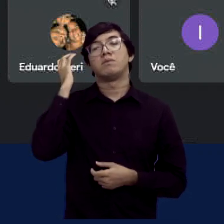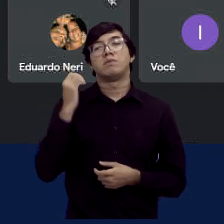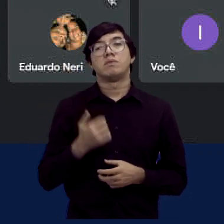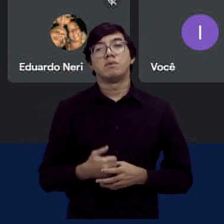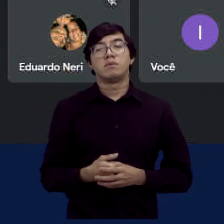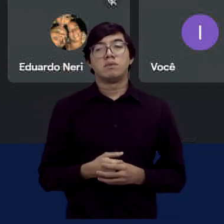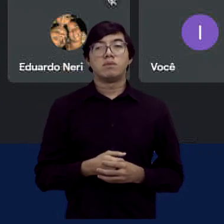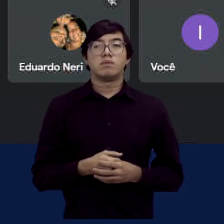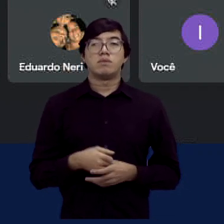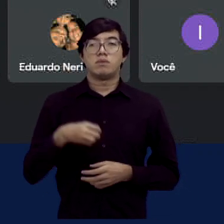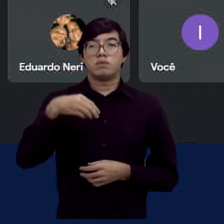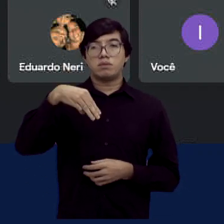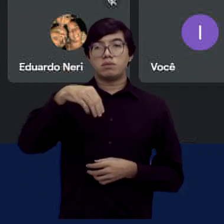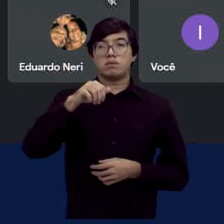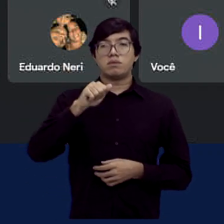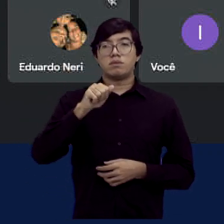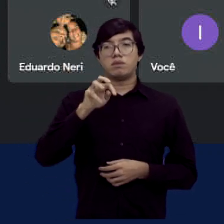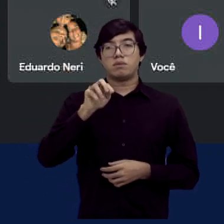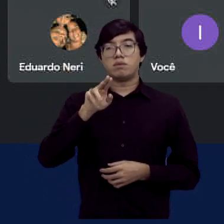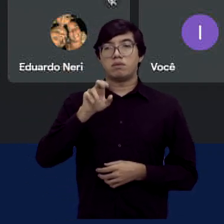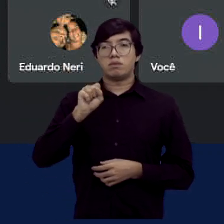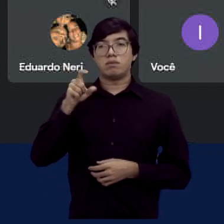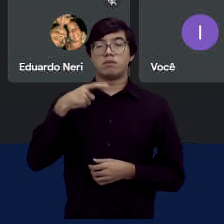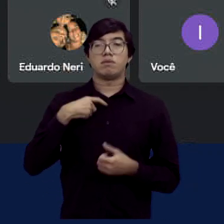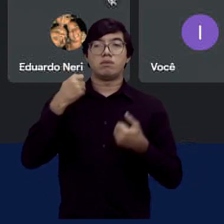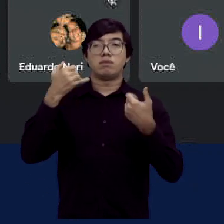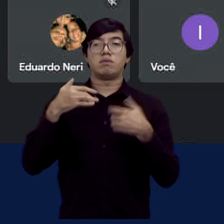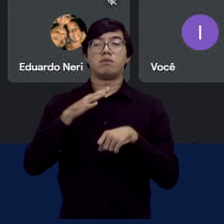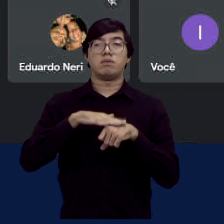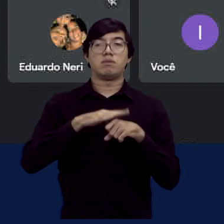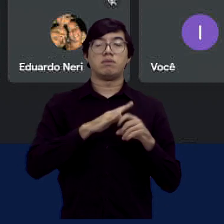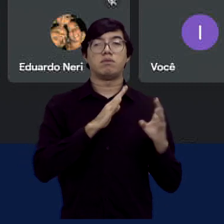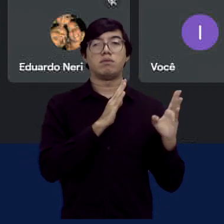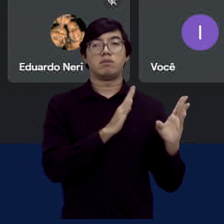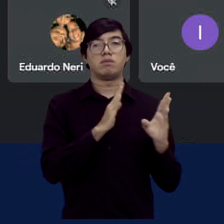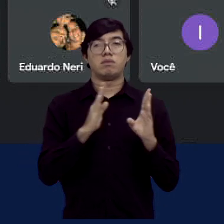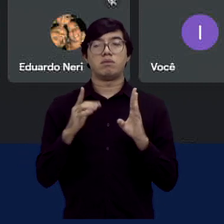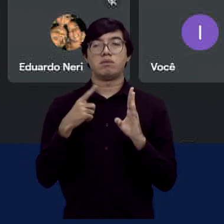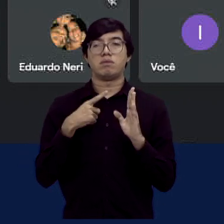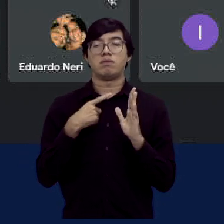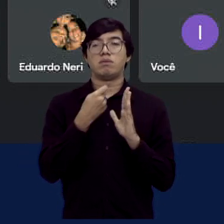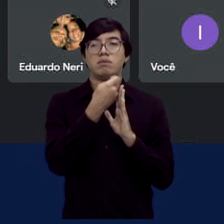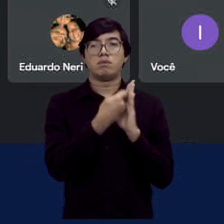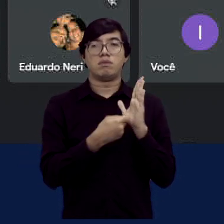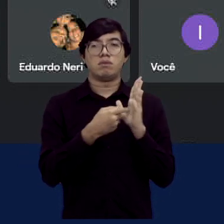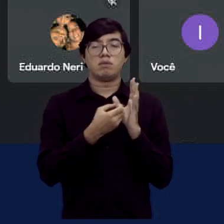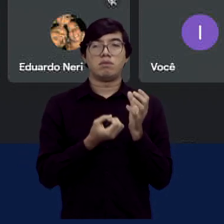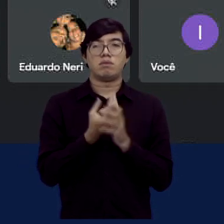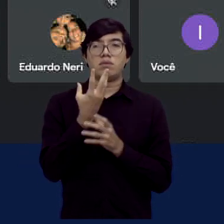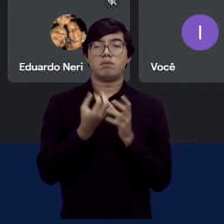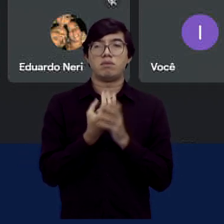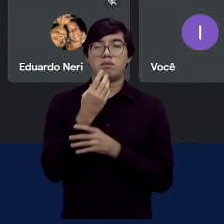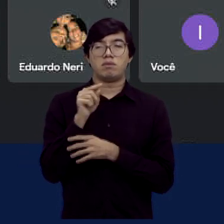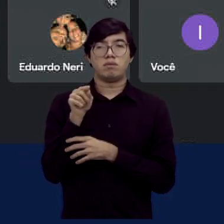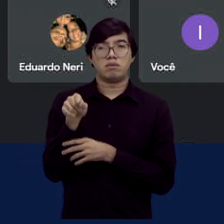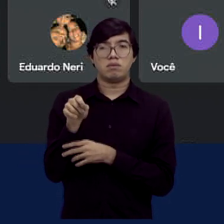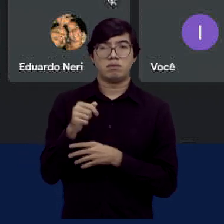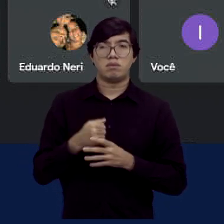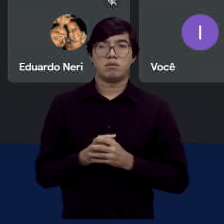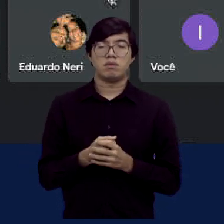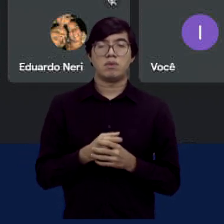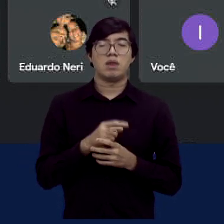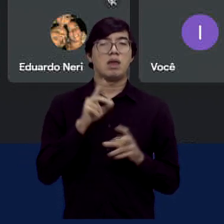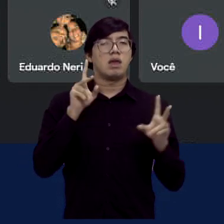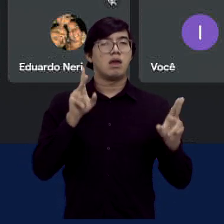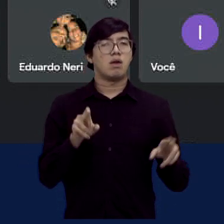O Matheus Monteiro falou o seguinte: seu processo de criação de roteiro, Luiz, é muito Machado de Assis, muito Memória Póstuma de Brás Cubas. Começa do fim para o